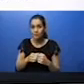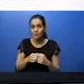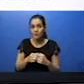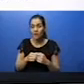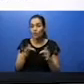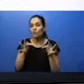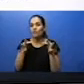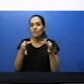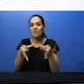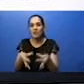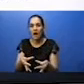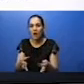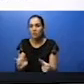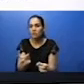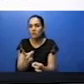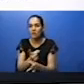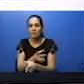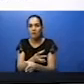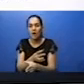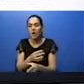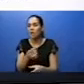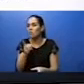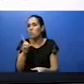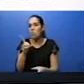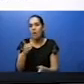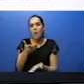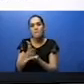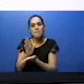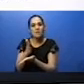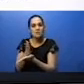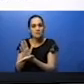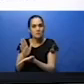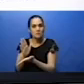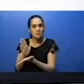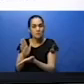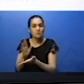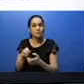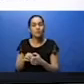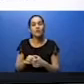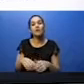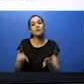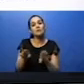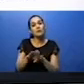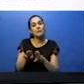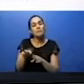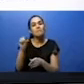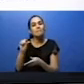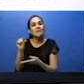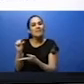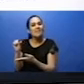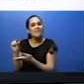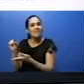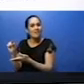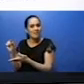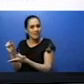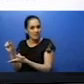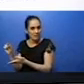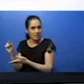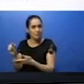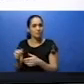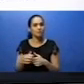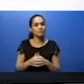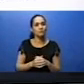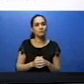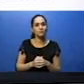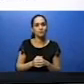da reação e eles atuam em pequenas concentrações. E eles também não alteram o equilíbrio das reações